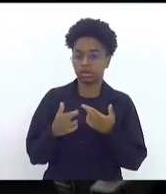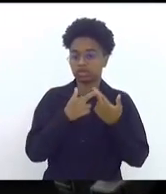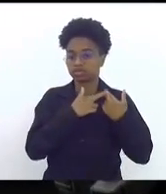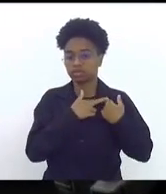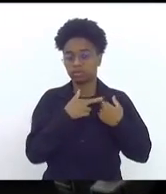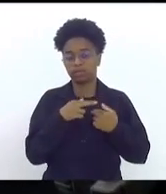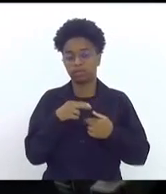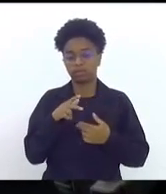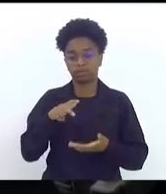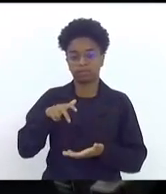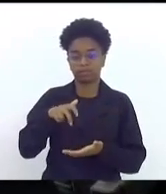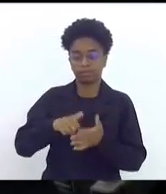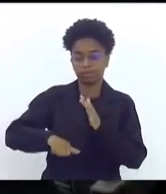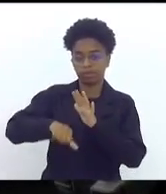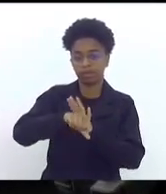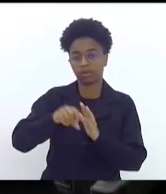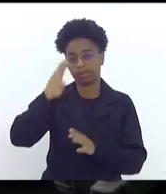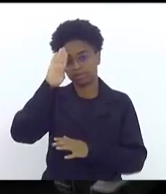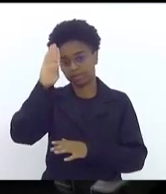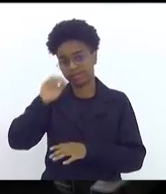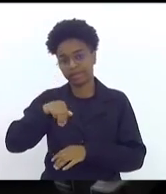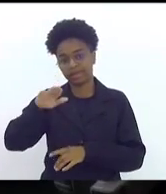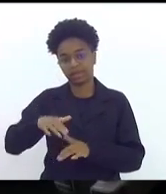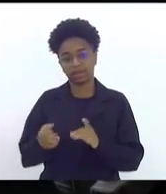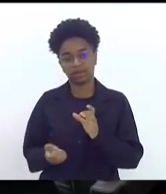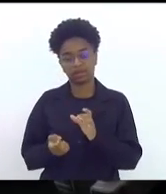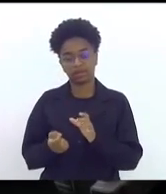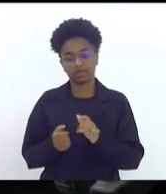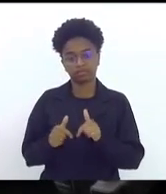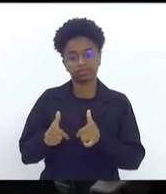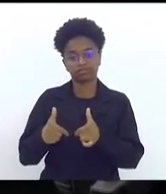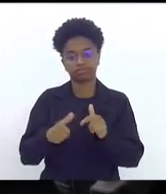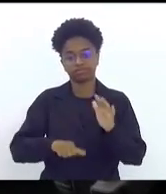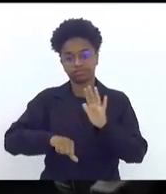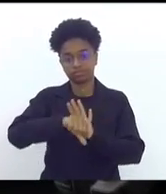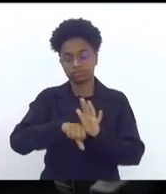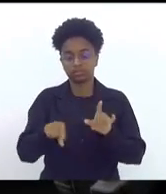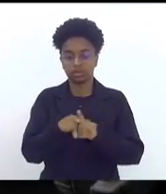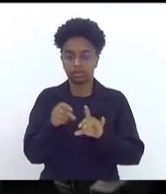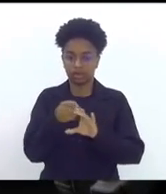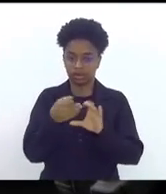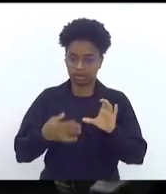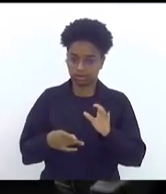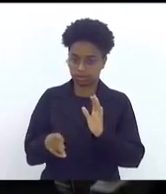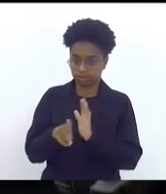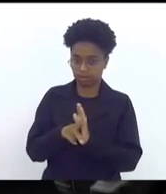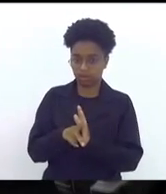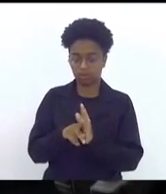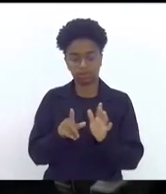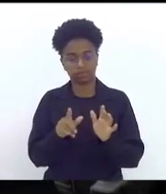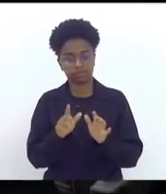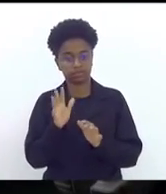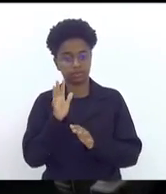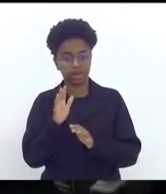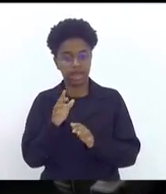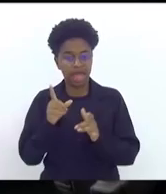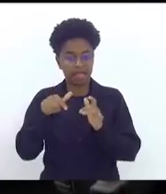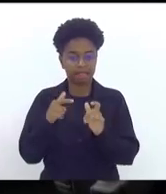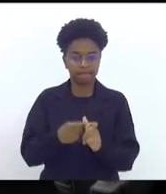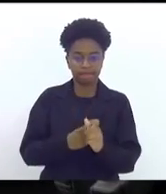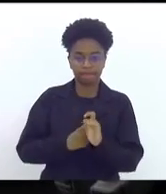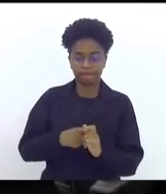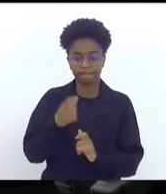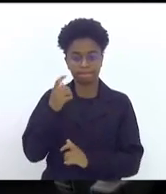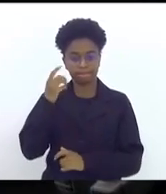penal, sobretudo no que toca à autoria do crime. Contudo, por suas próprias características distintivas, a dependência da memória, a que me